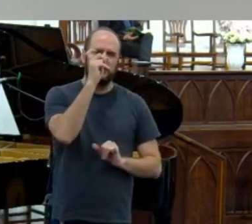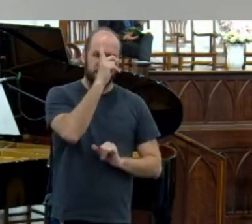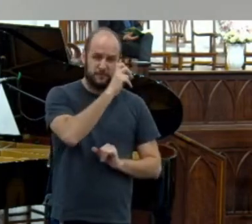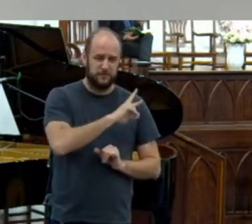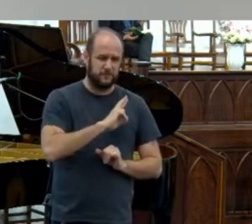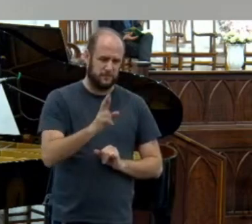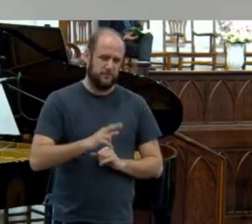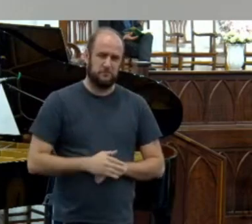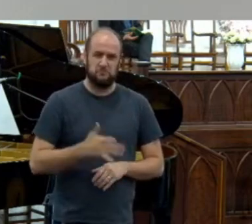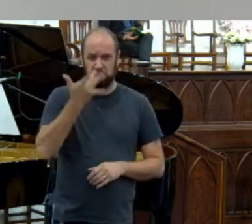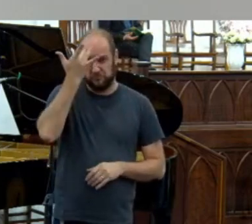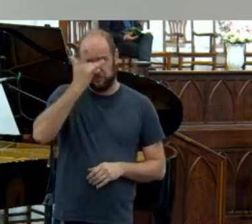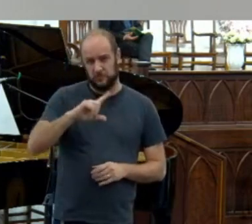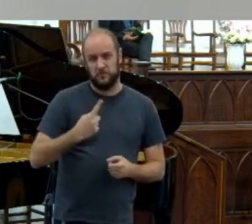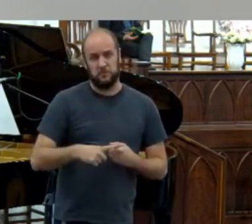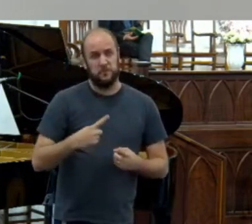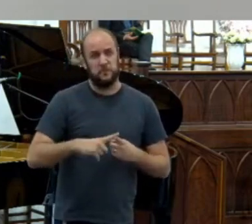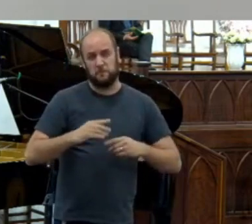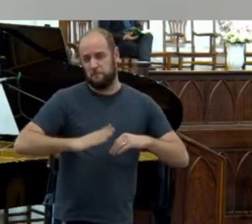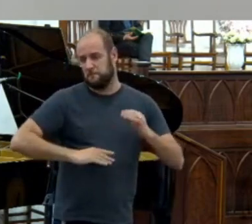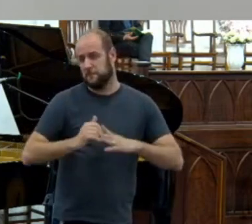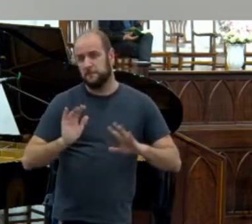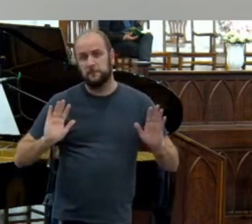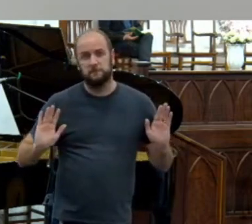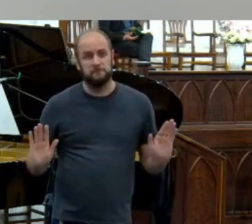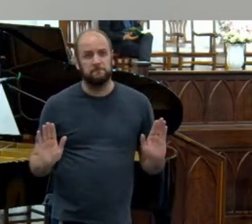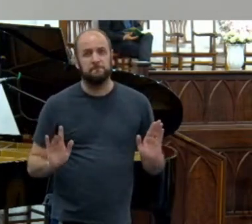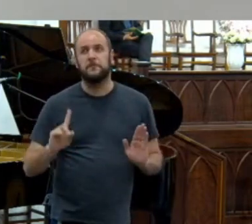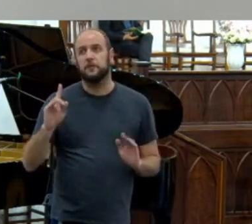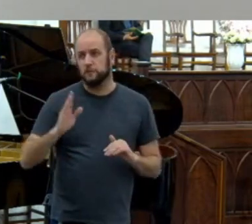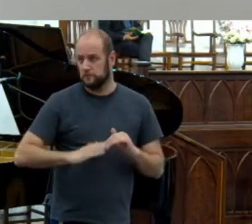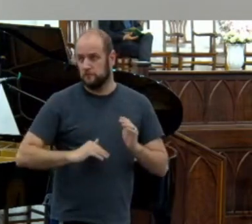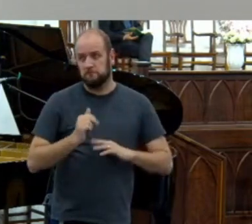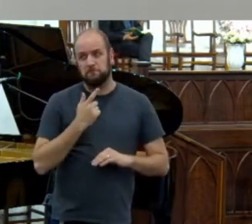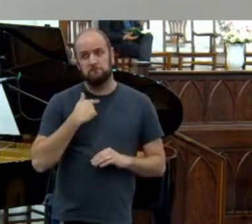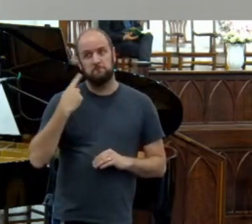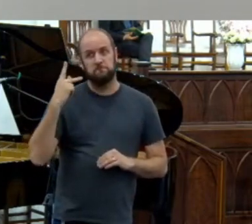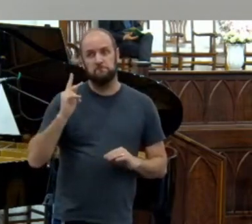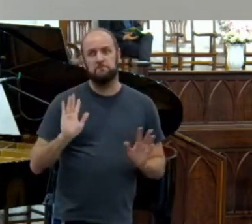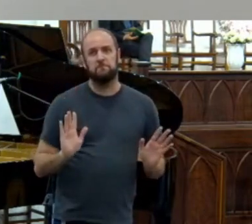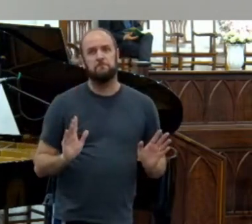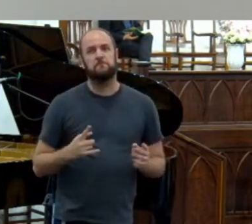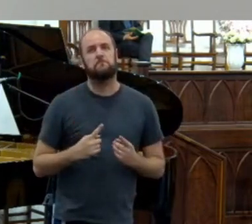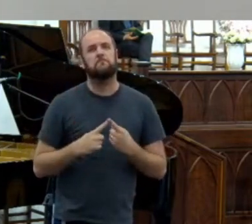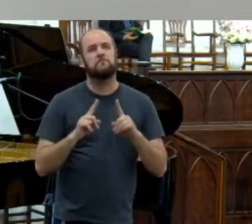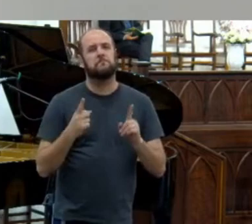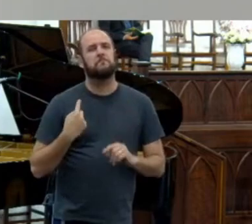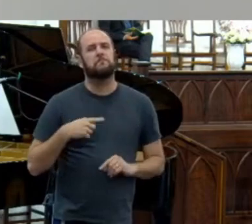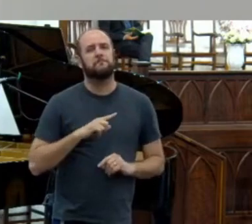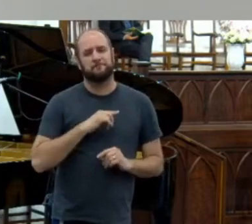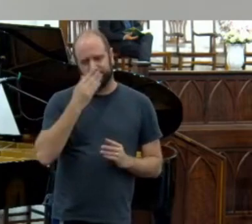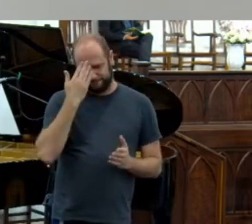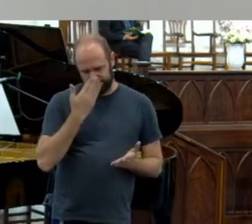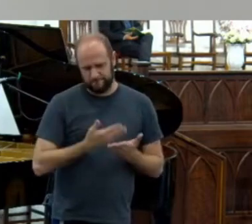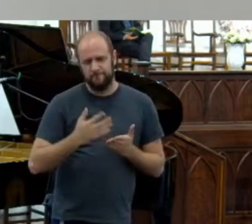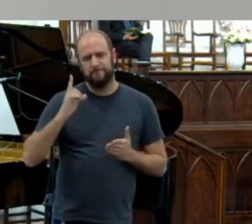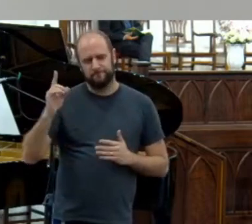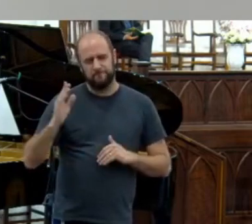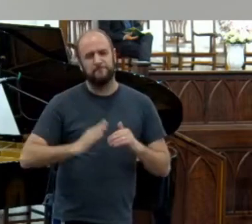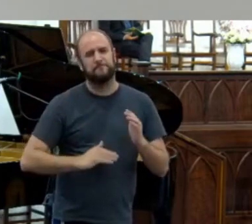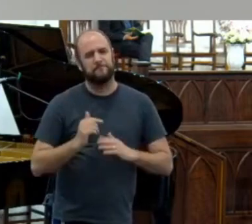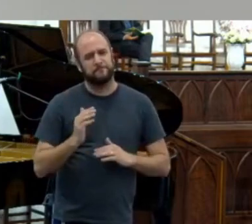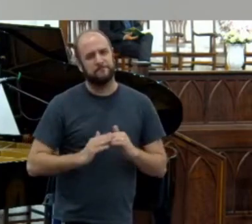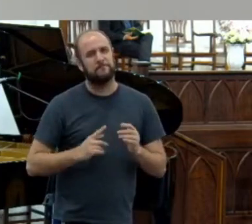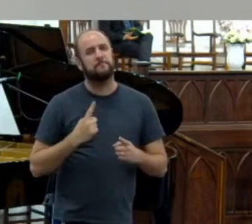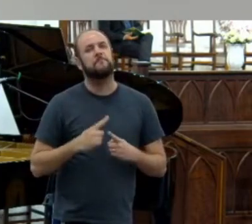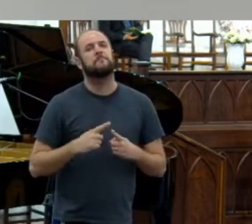resposta. Não sabemos por que Deus resolve fazer assim e assado. Mas devemos crer que Ele faz assim, porque